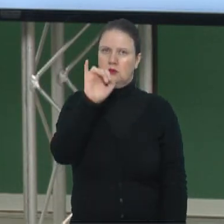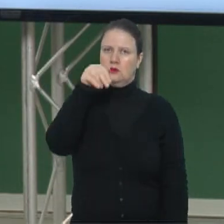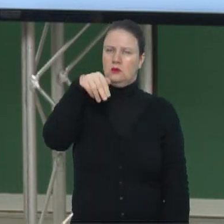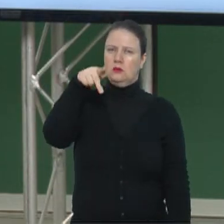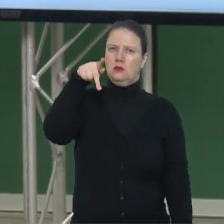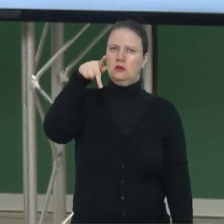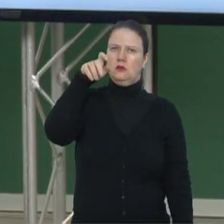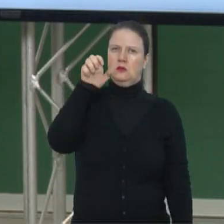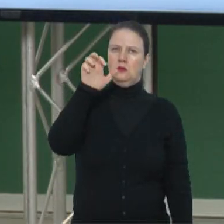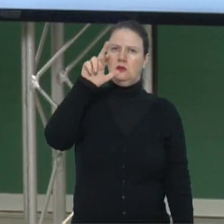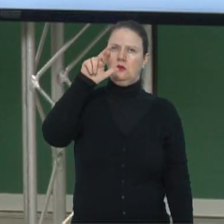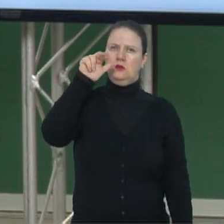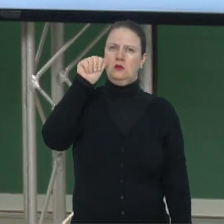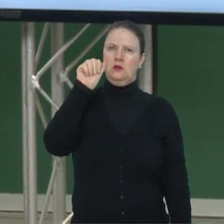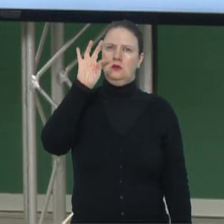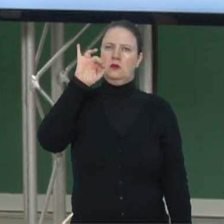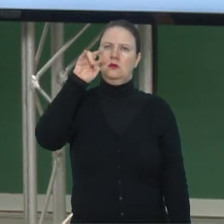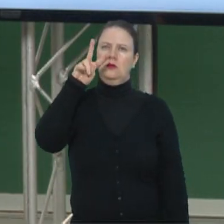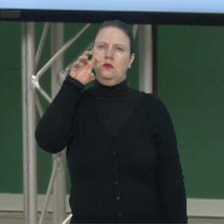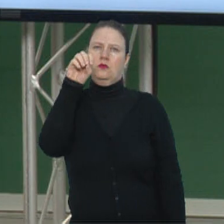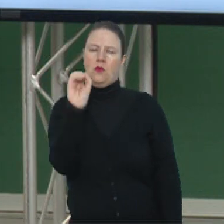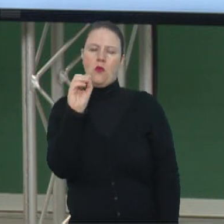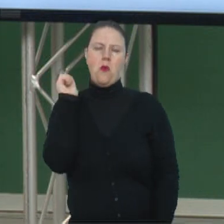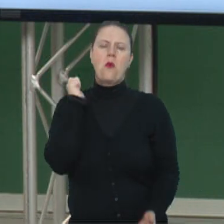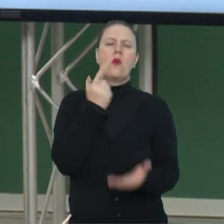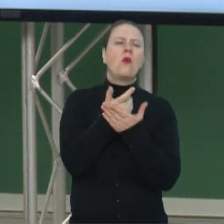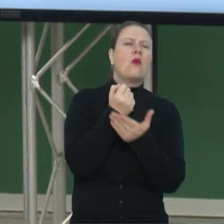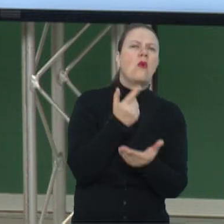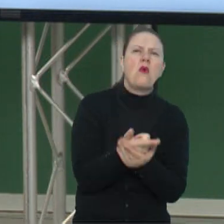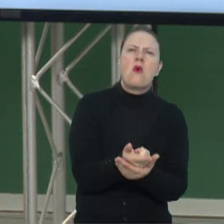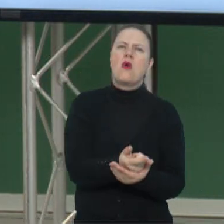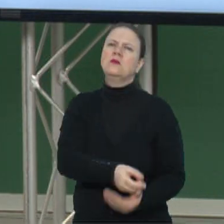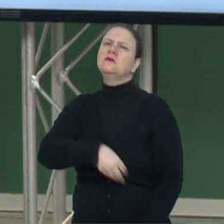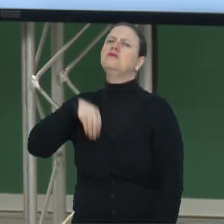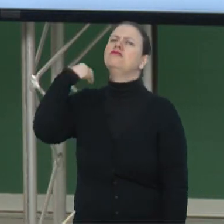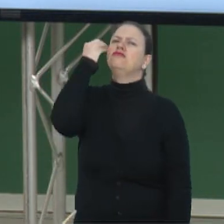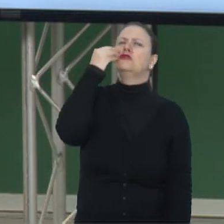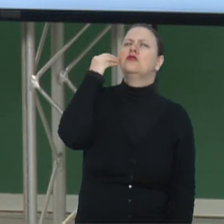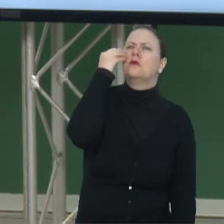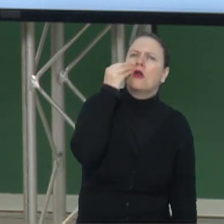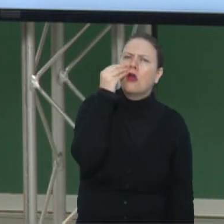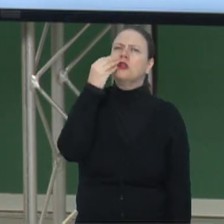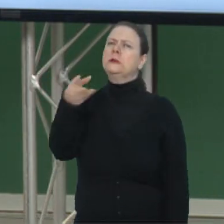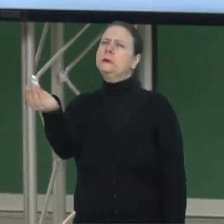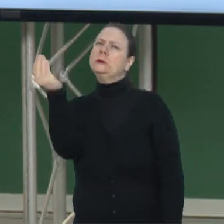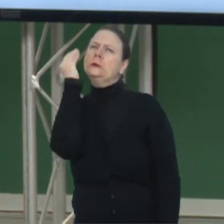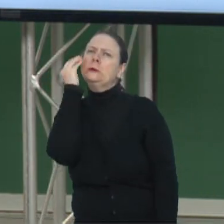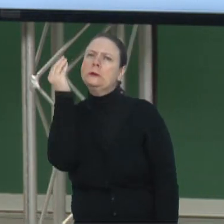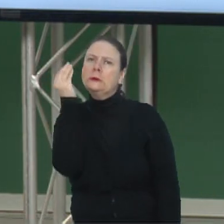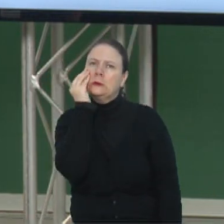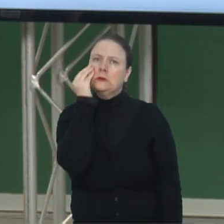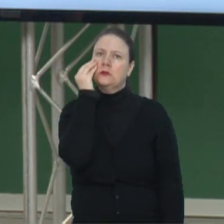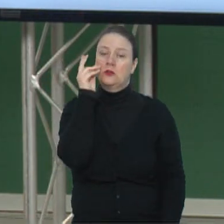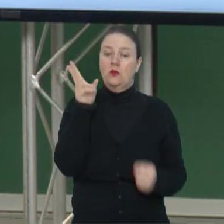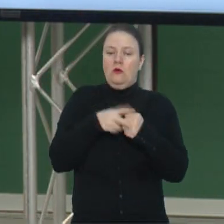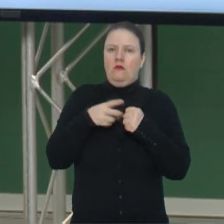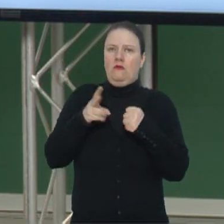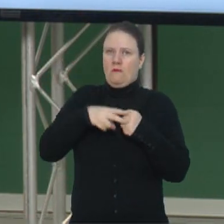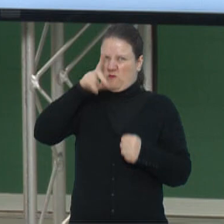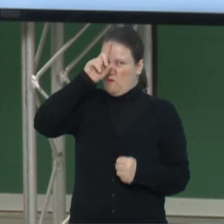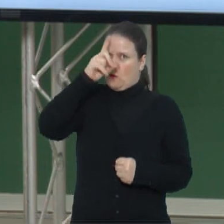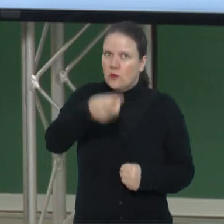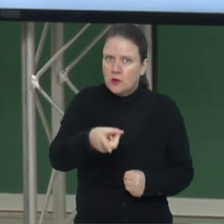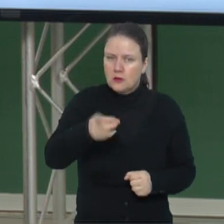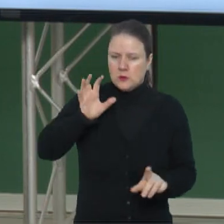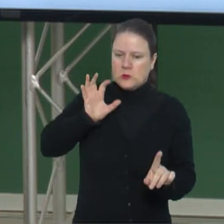lá, compre, experimente, tente, né? Para justamente convencer o